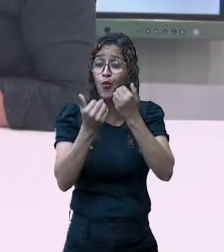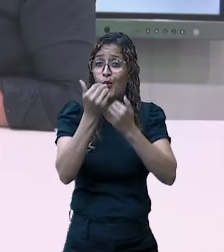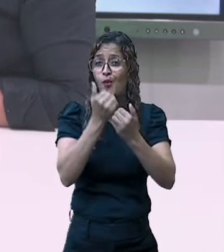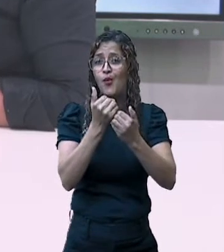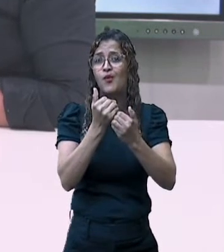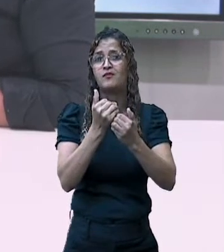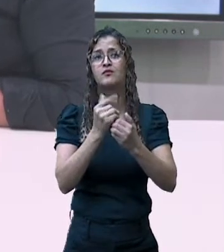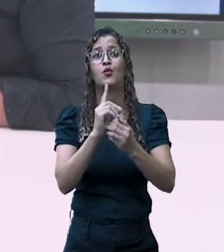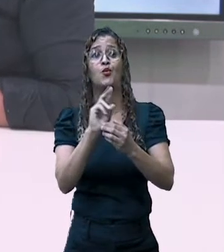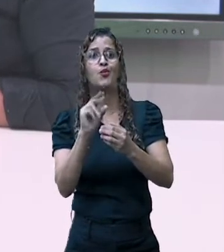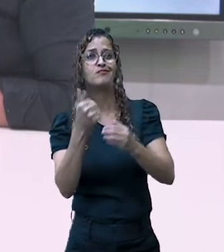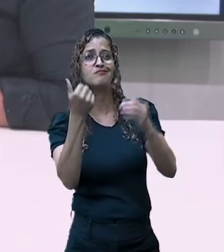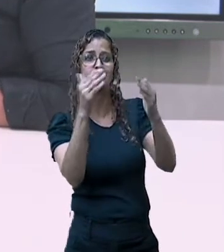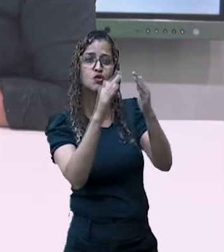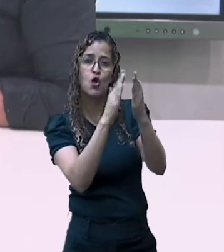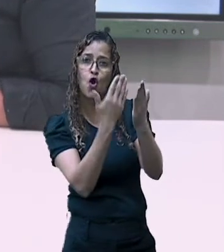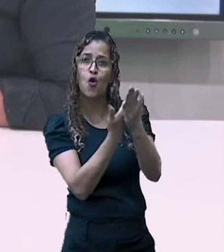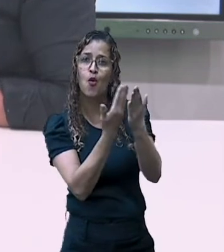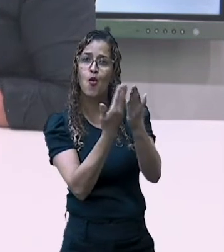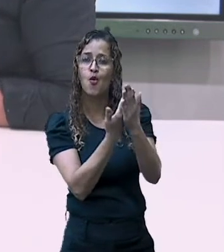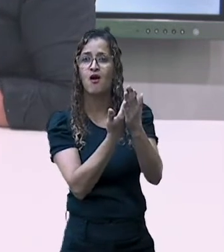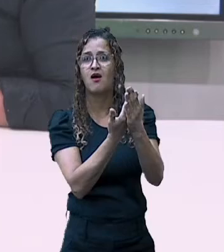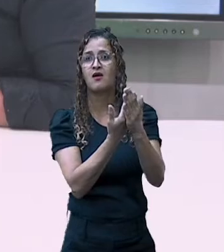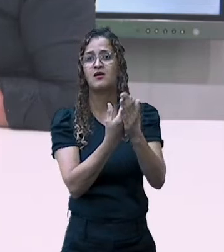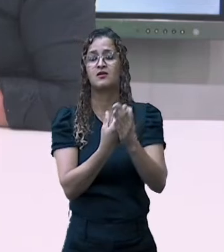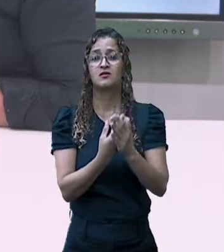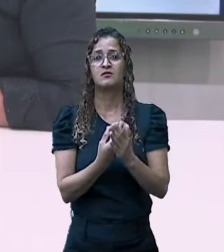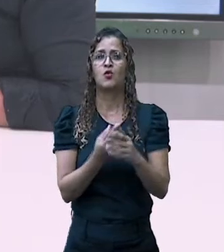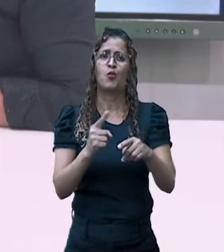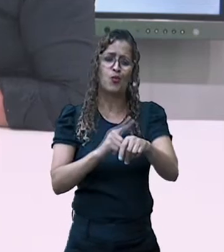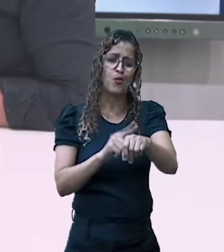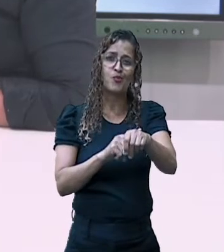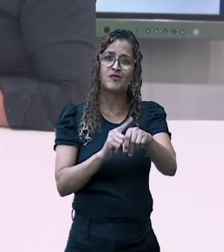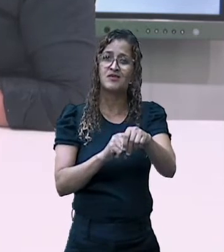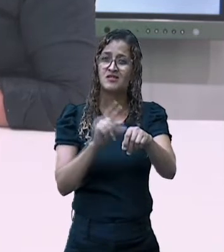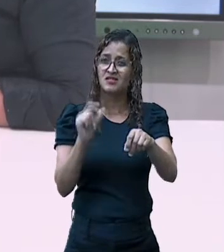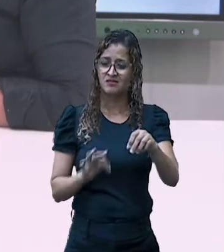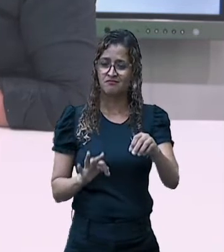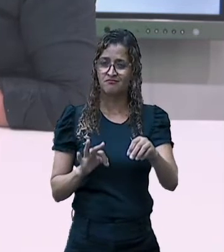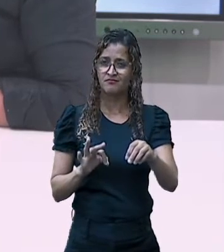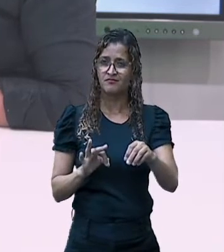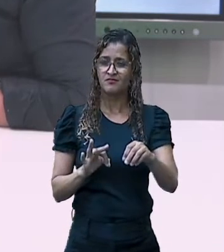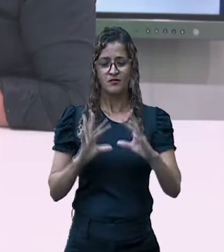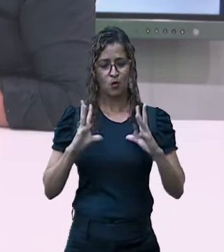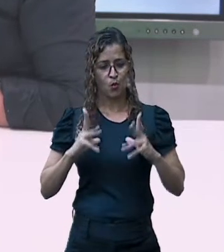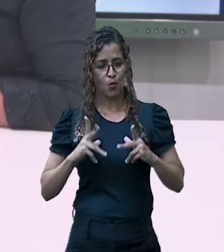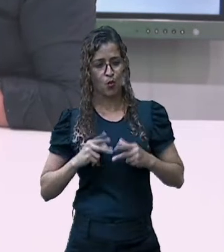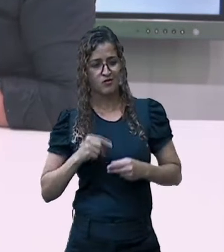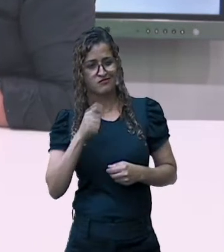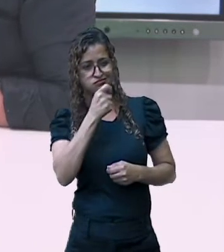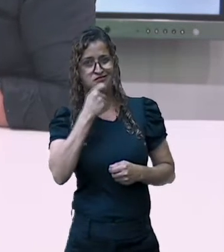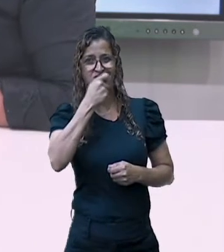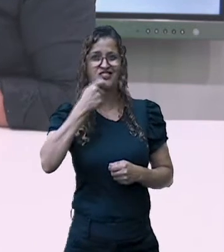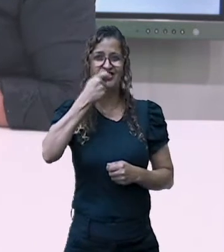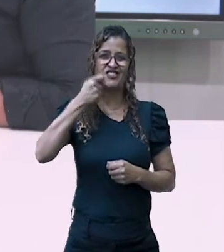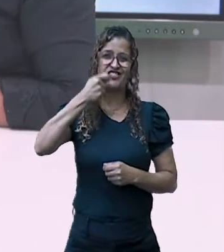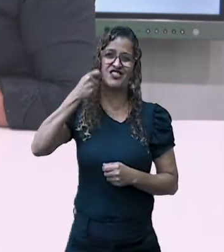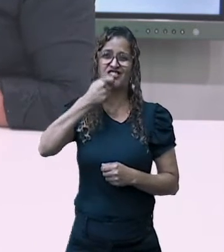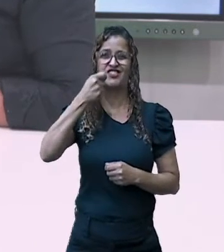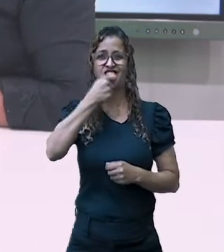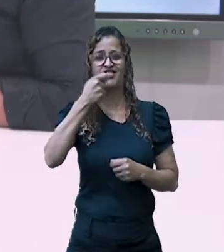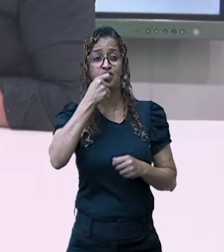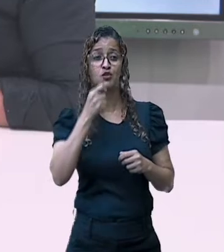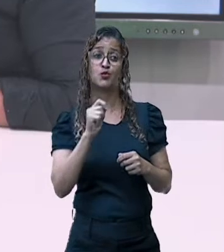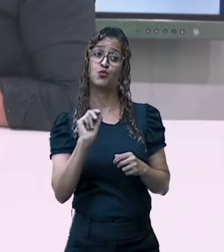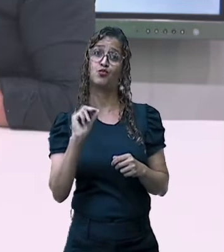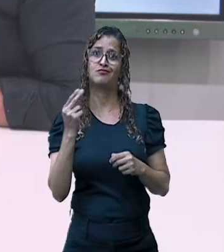na escola, o horário que vai higienizar, quando os pais estão em casa para supervisionar a escovação. Então, isso é